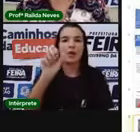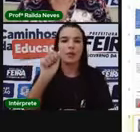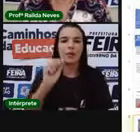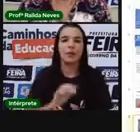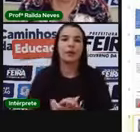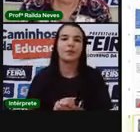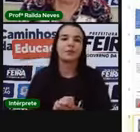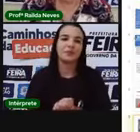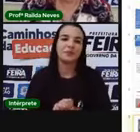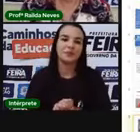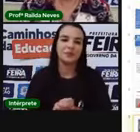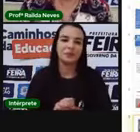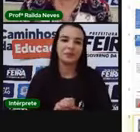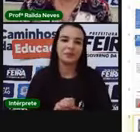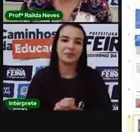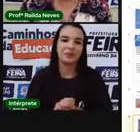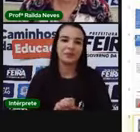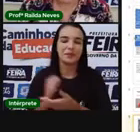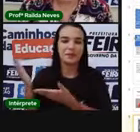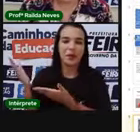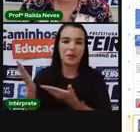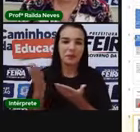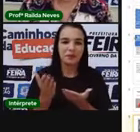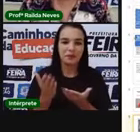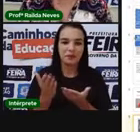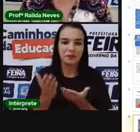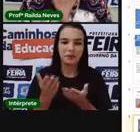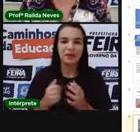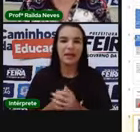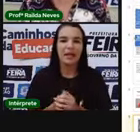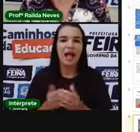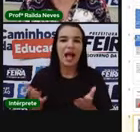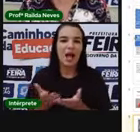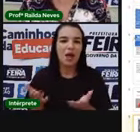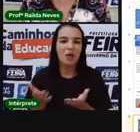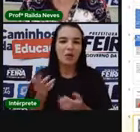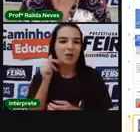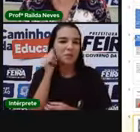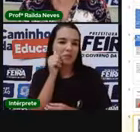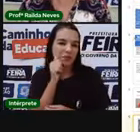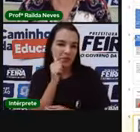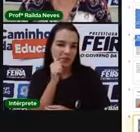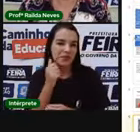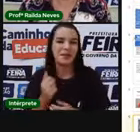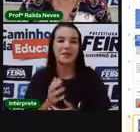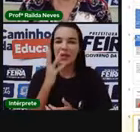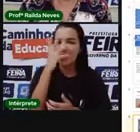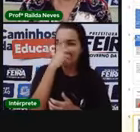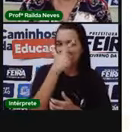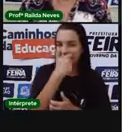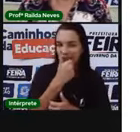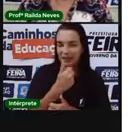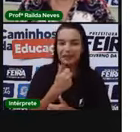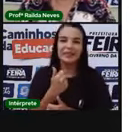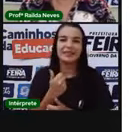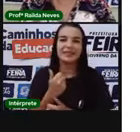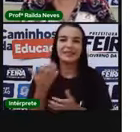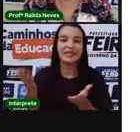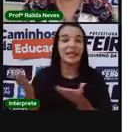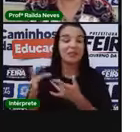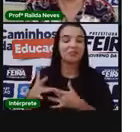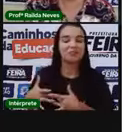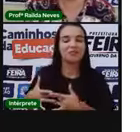Cid, traga a Maura aí para a gente. A foto já anunciou. Vamos ver essa pessoa linda e se colocou